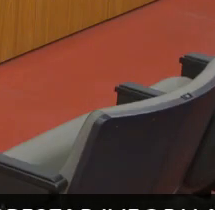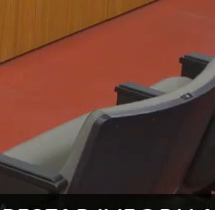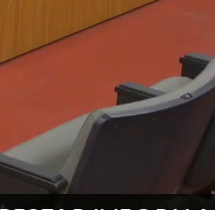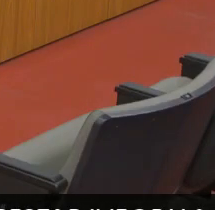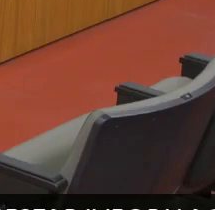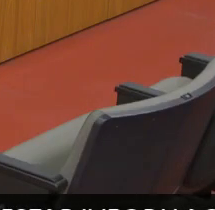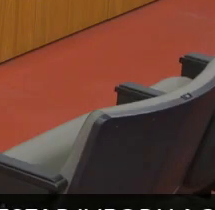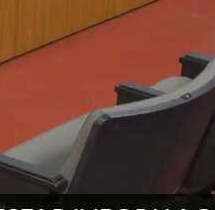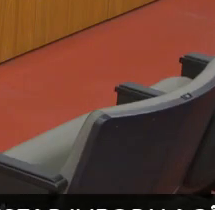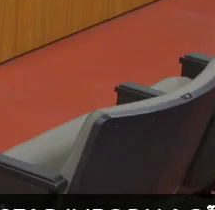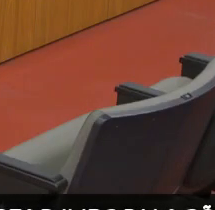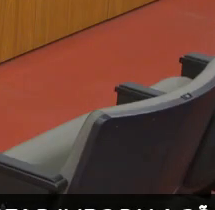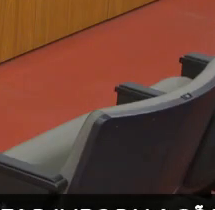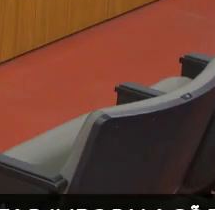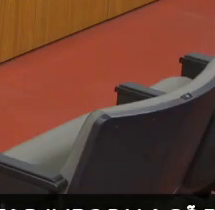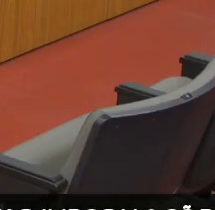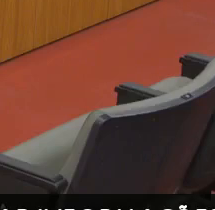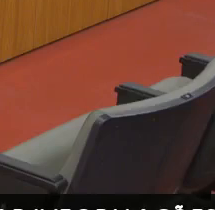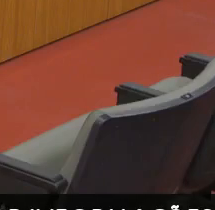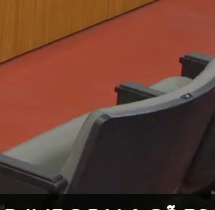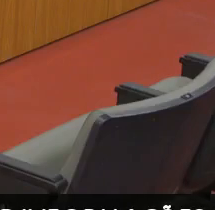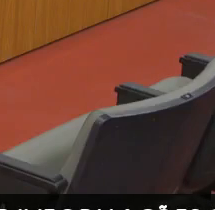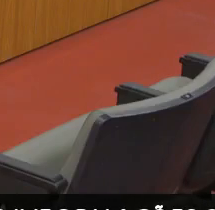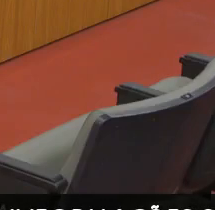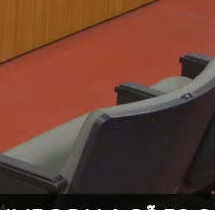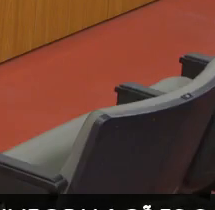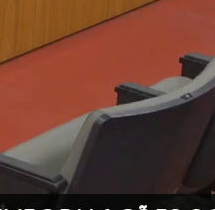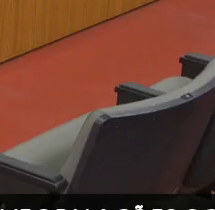pode ter certeza nós vamos